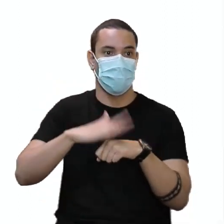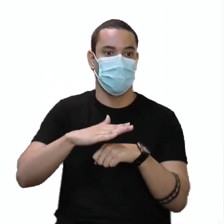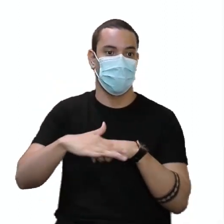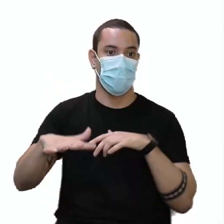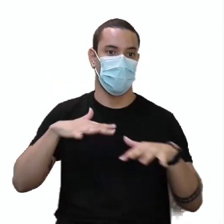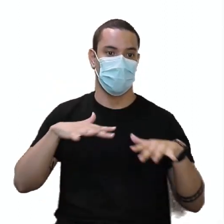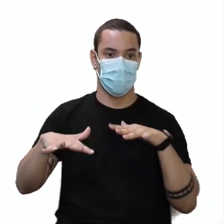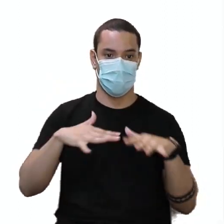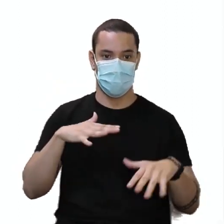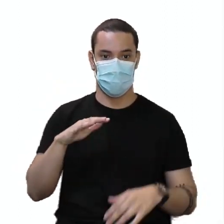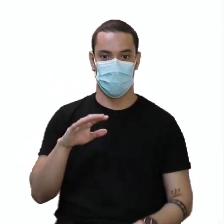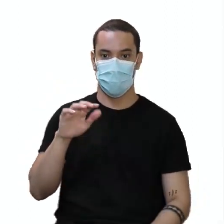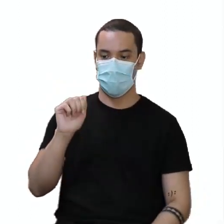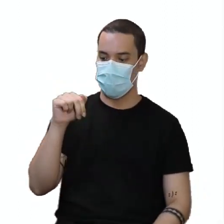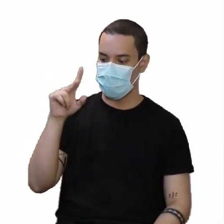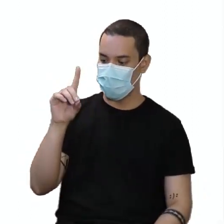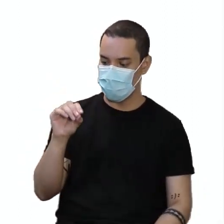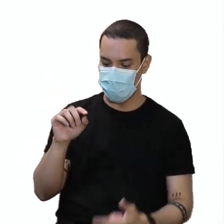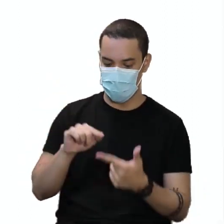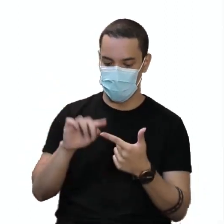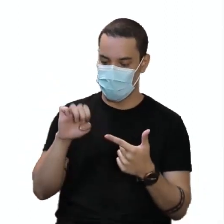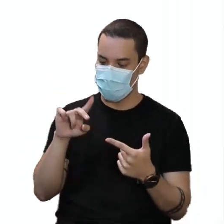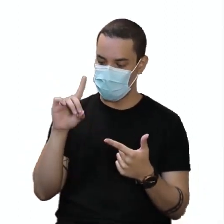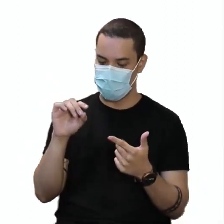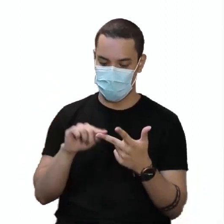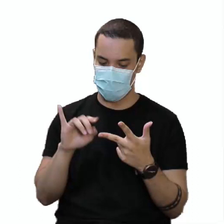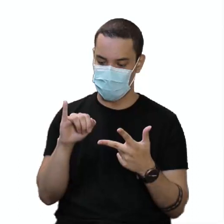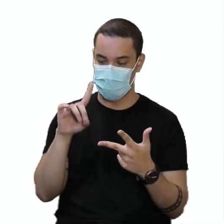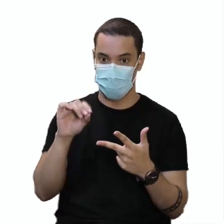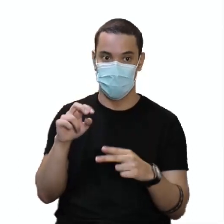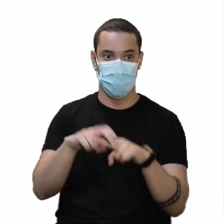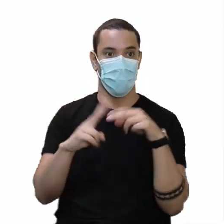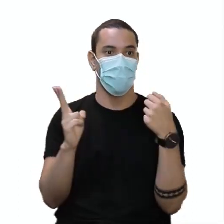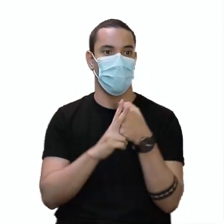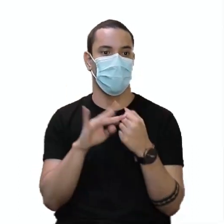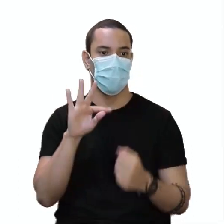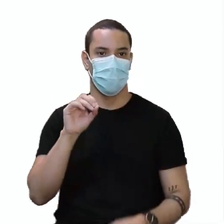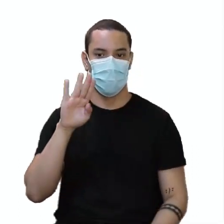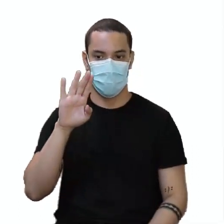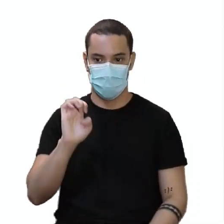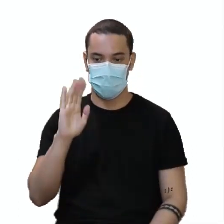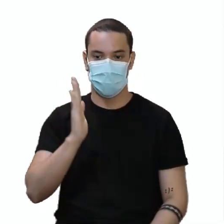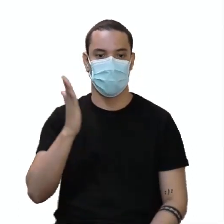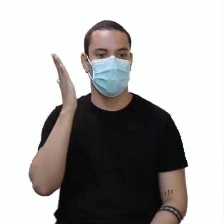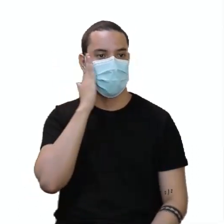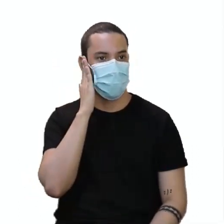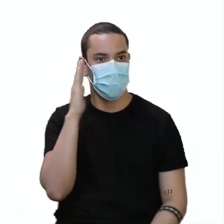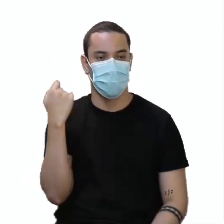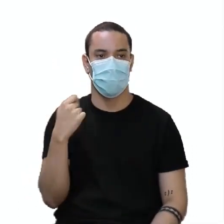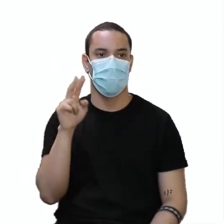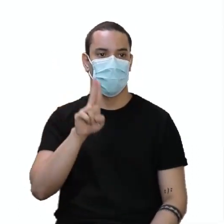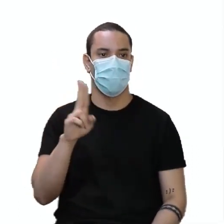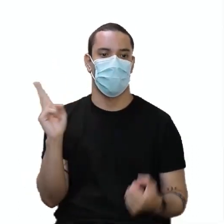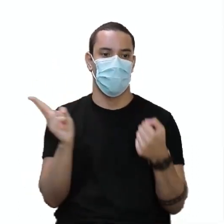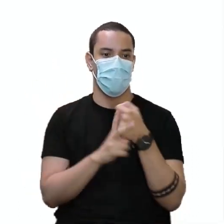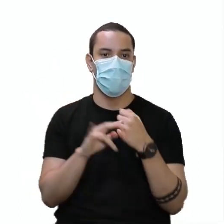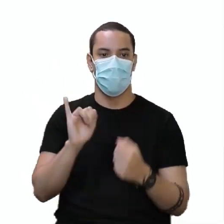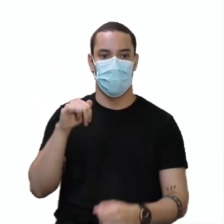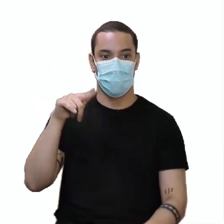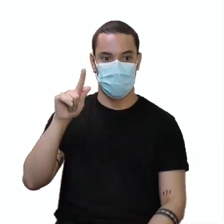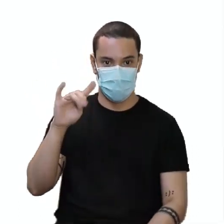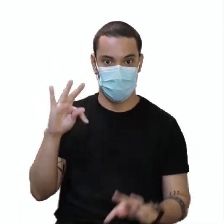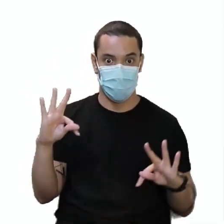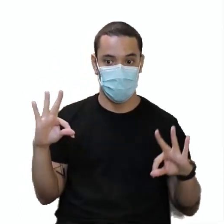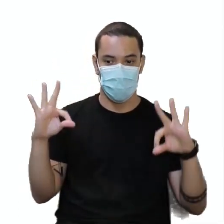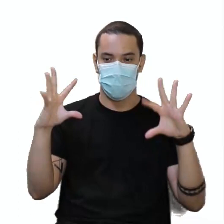esse ando, endo, indo no final. Então, passado o verbo to be, você já sabe, você precisa usar o verbo com ing,